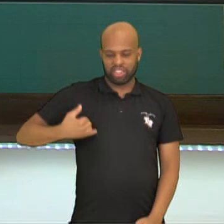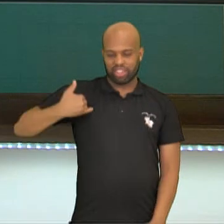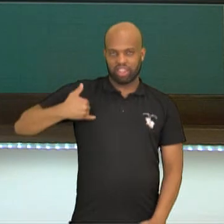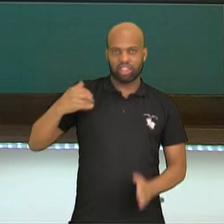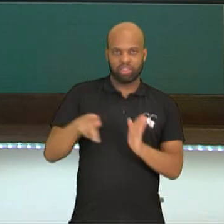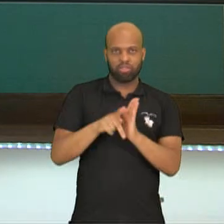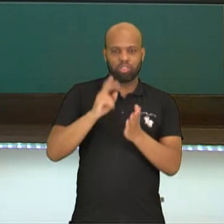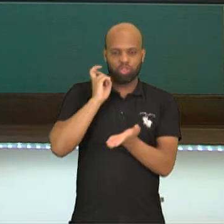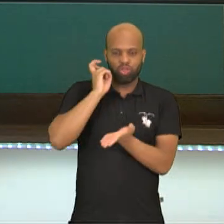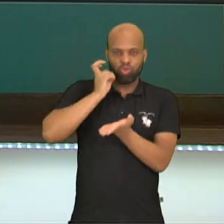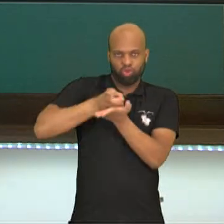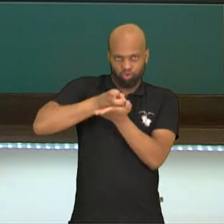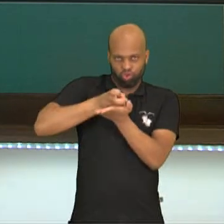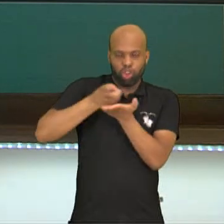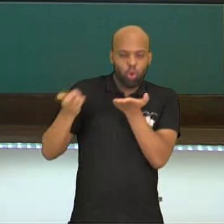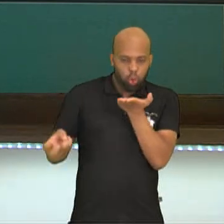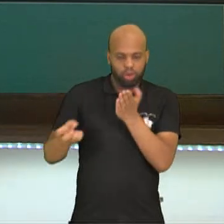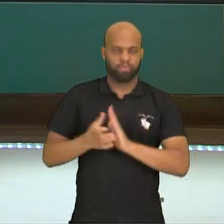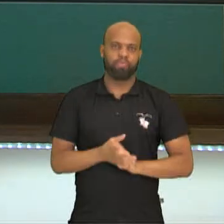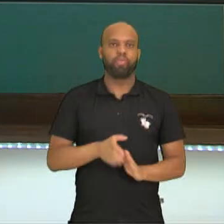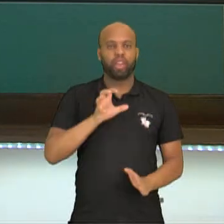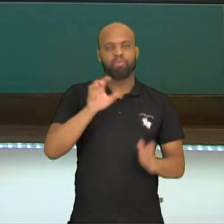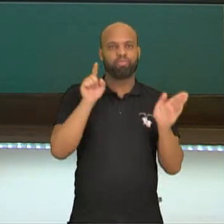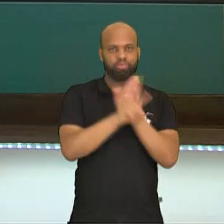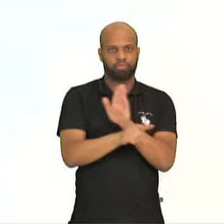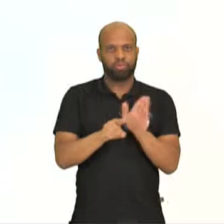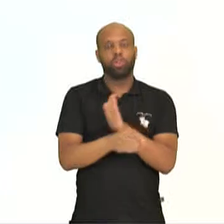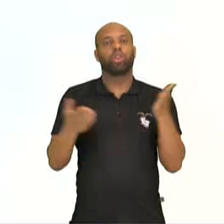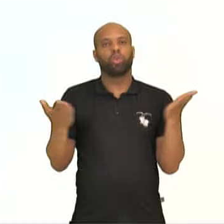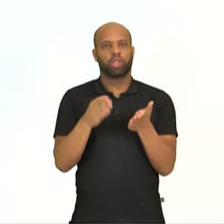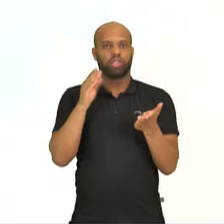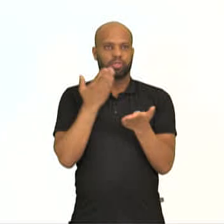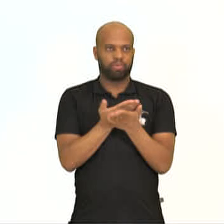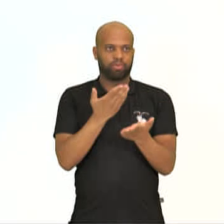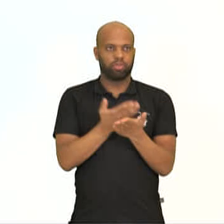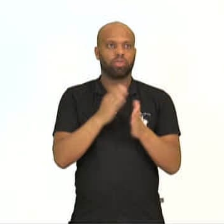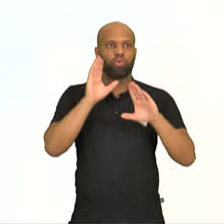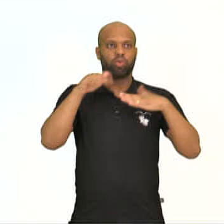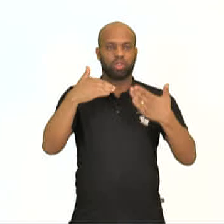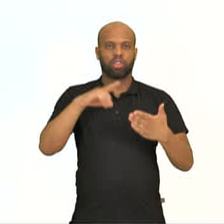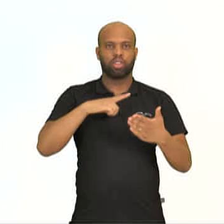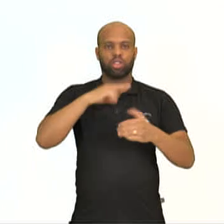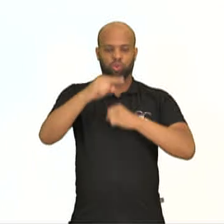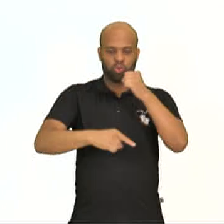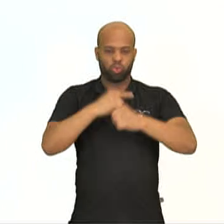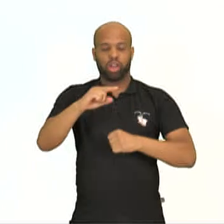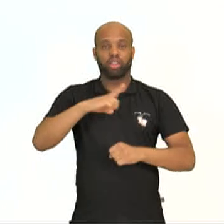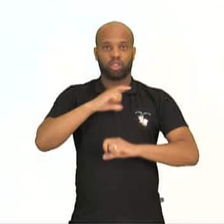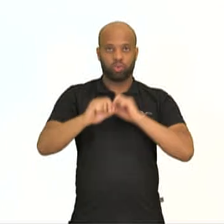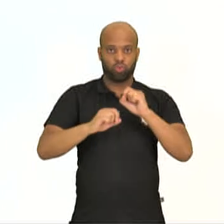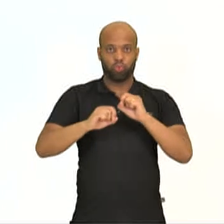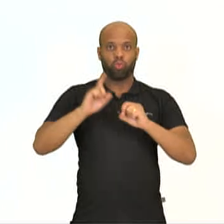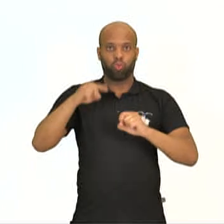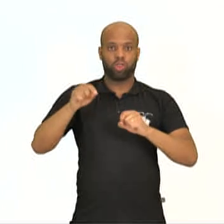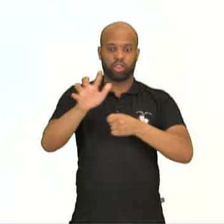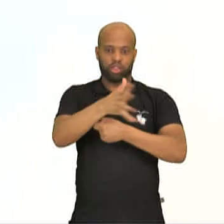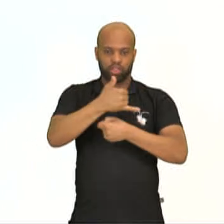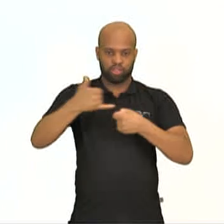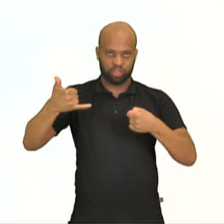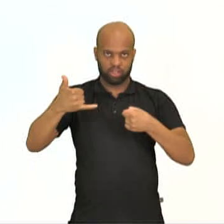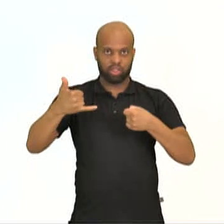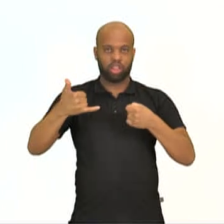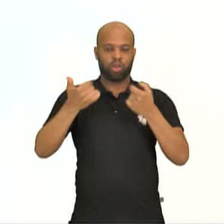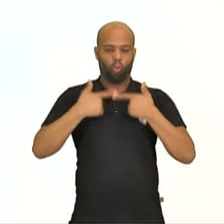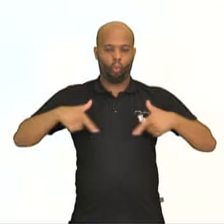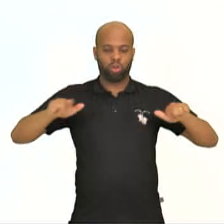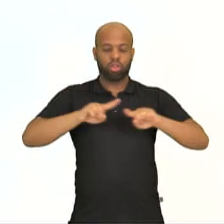hoje. Então, para começar, vamos relembrar um pouquinho. Os átomos possuem carga neutra, porém, eles podem